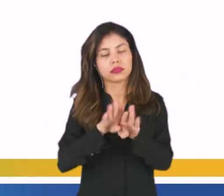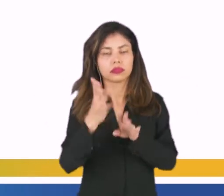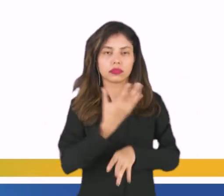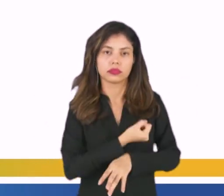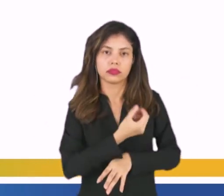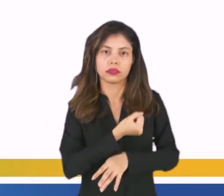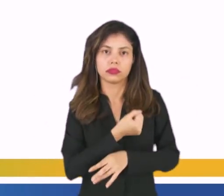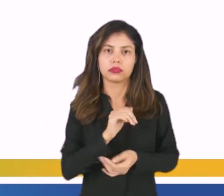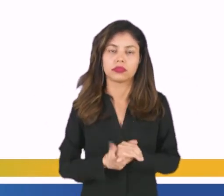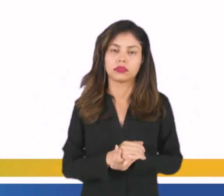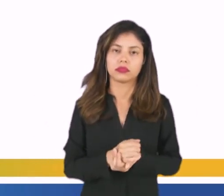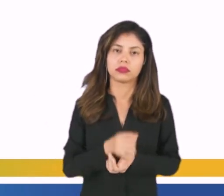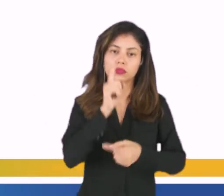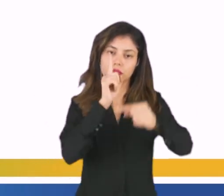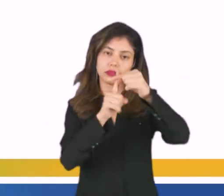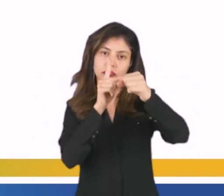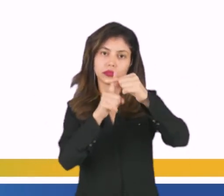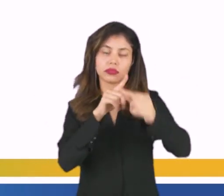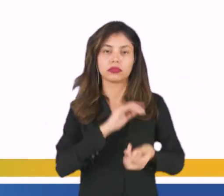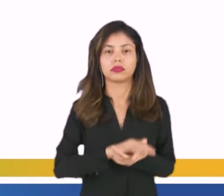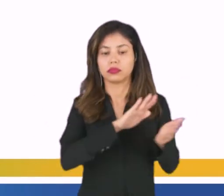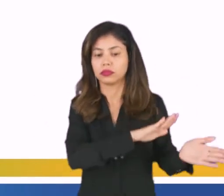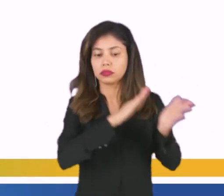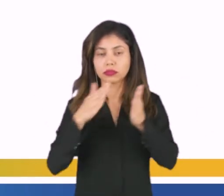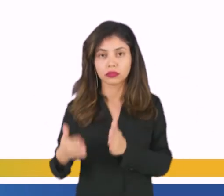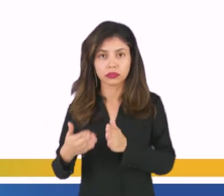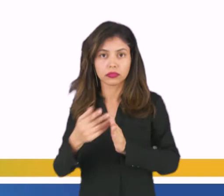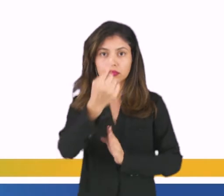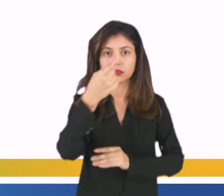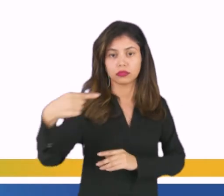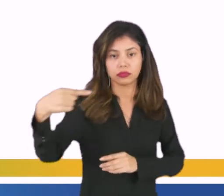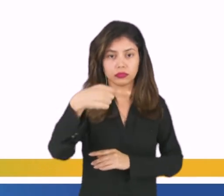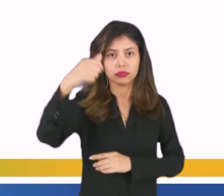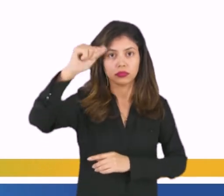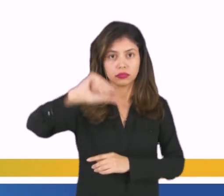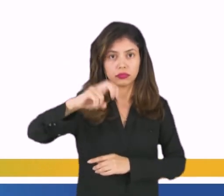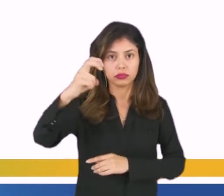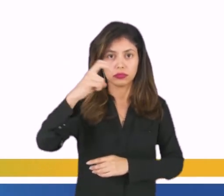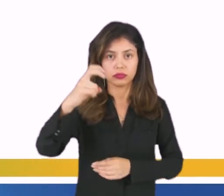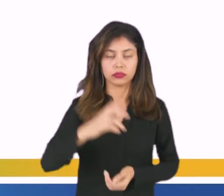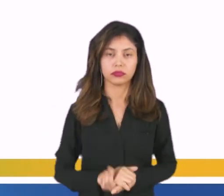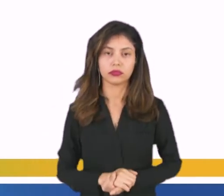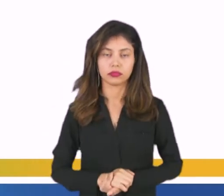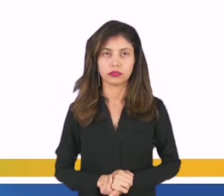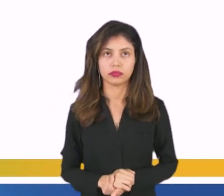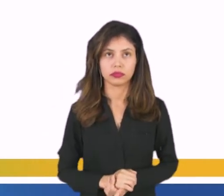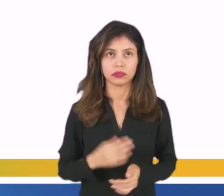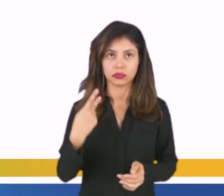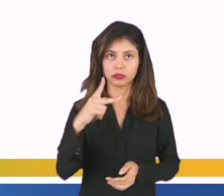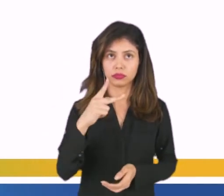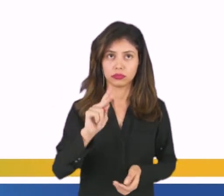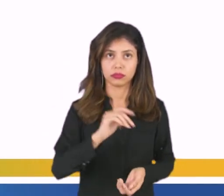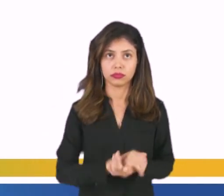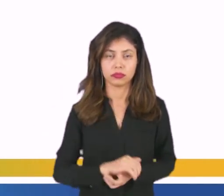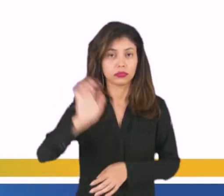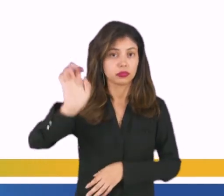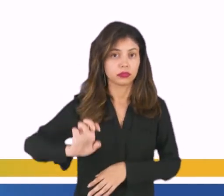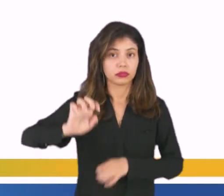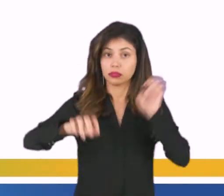o número estar positivo a partir de menos 5/3 para a sua